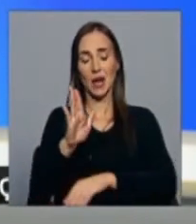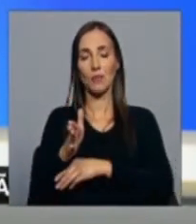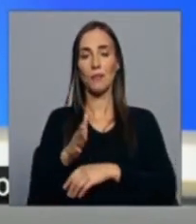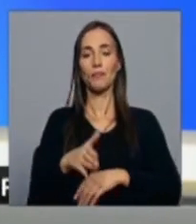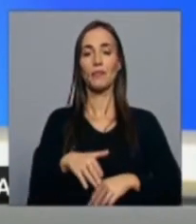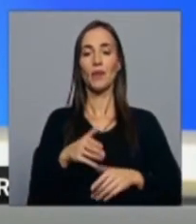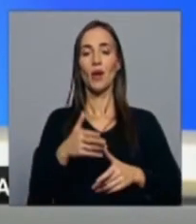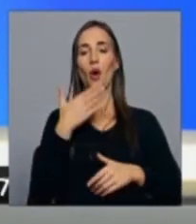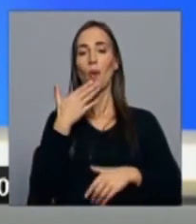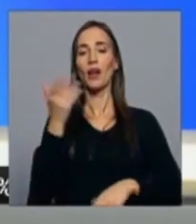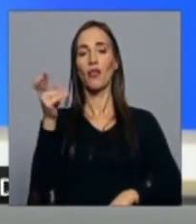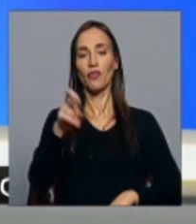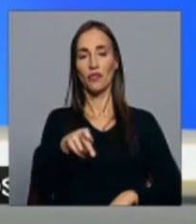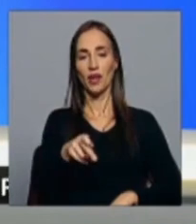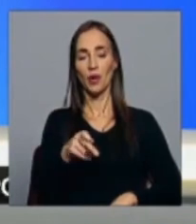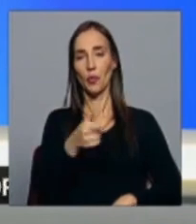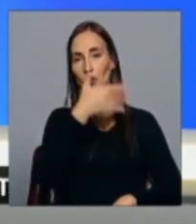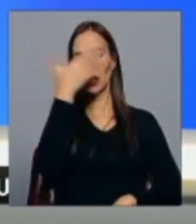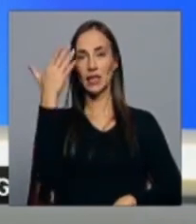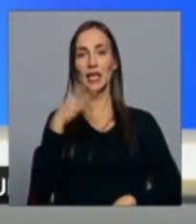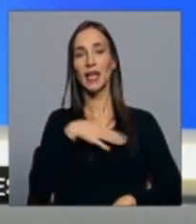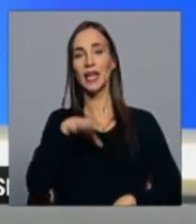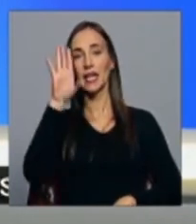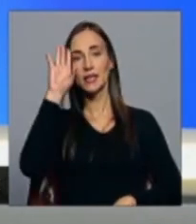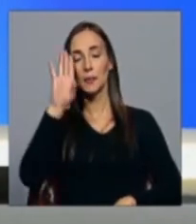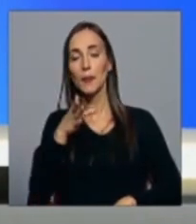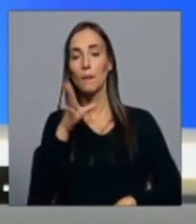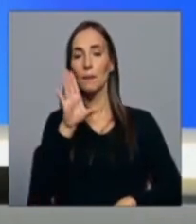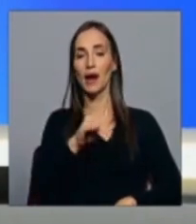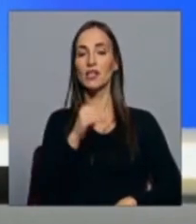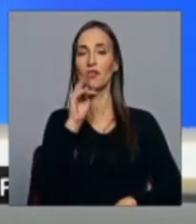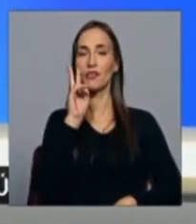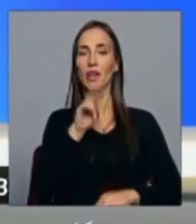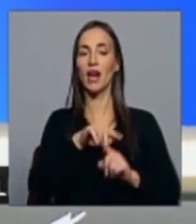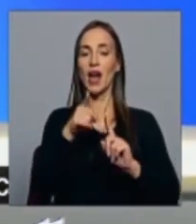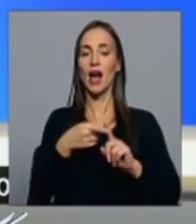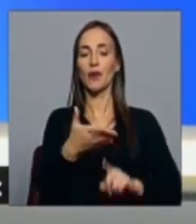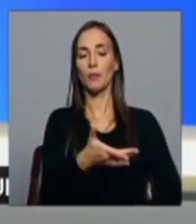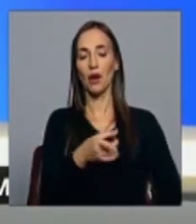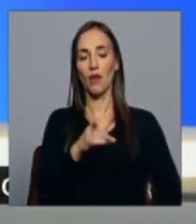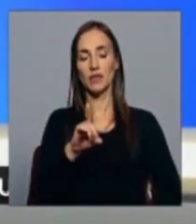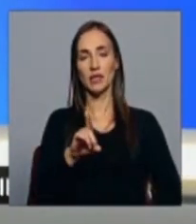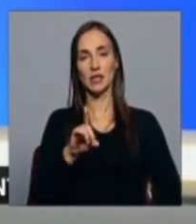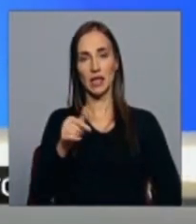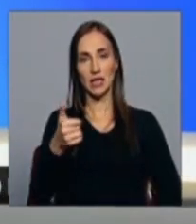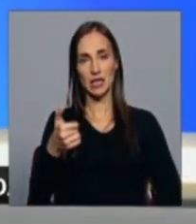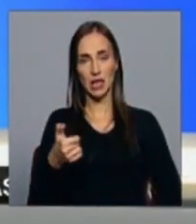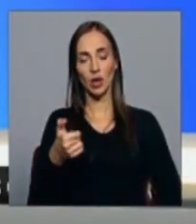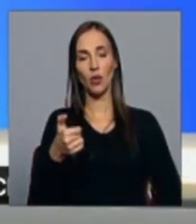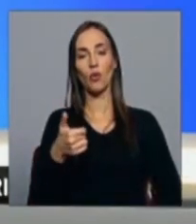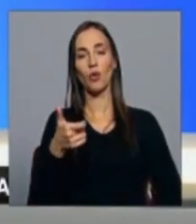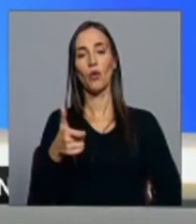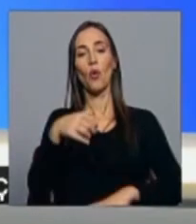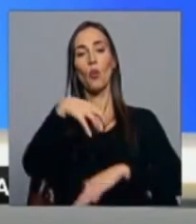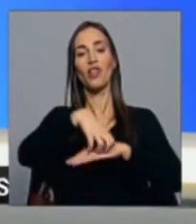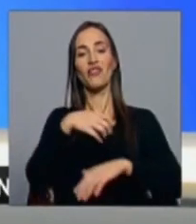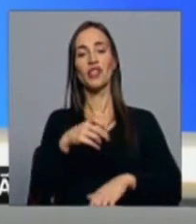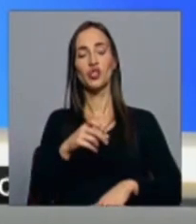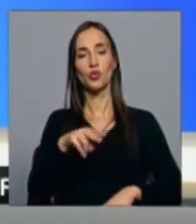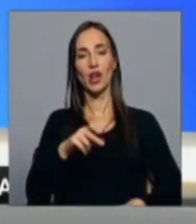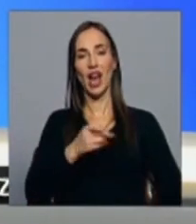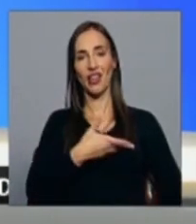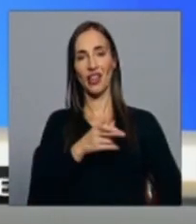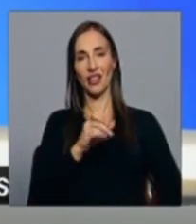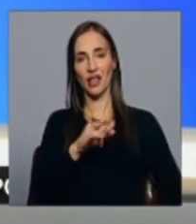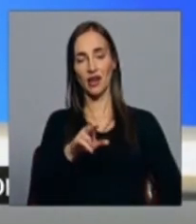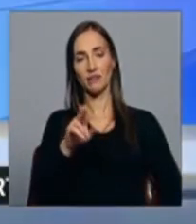no vão dia quem quiser saber mais pode ver 1965 para real o edifício de Nadir Afonso voltamos a seguir ao